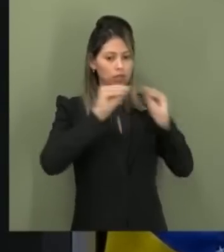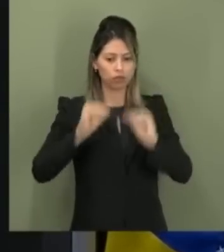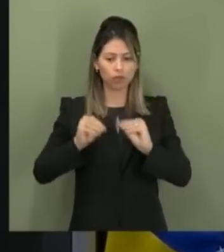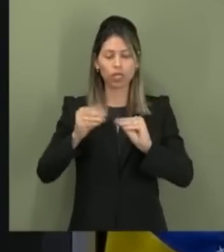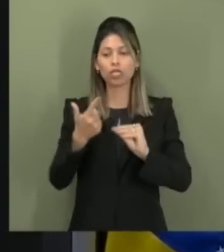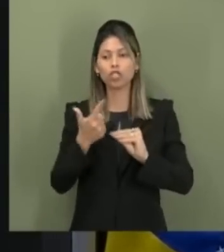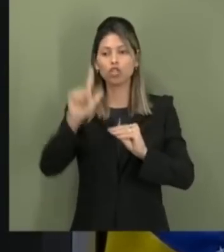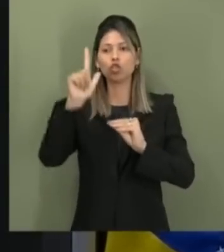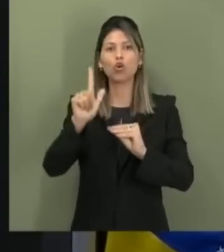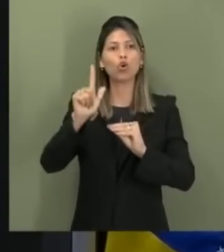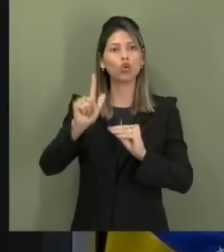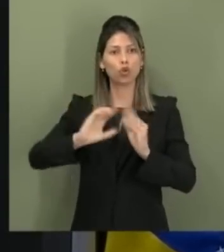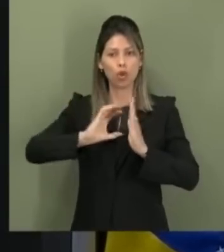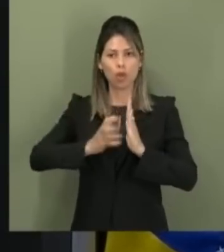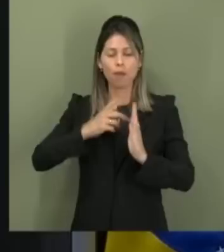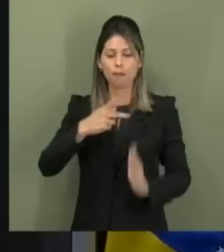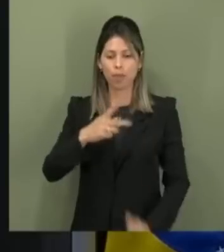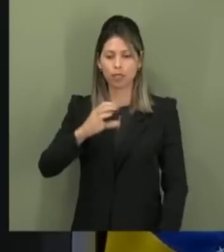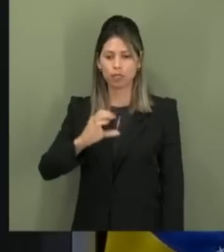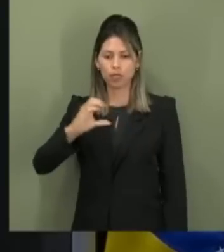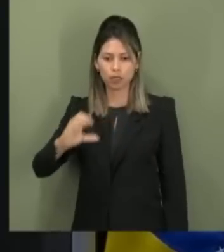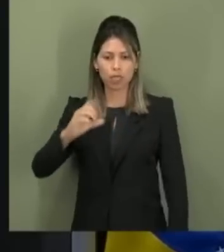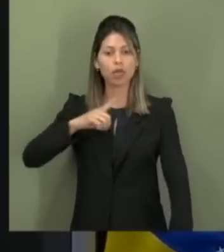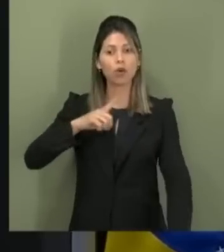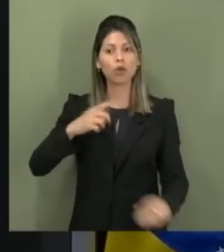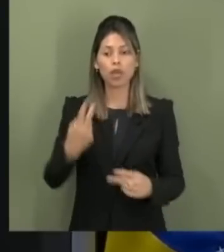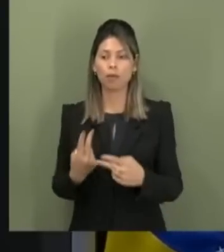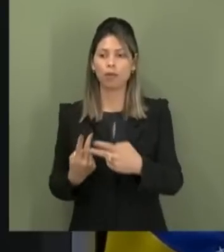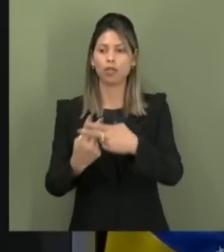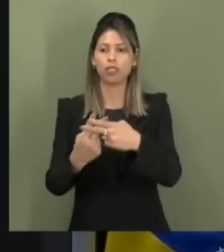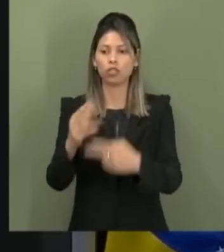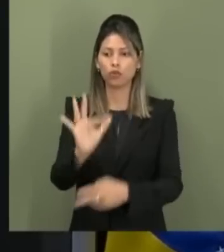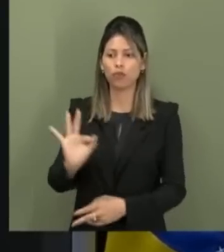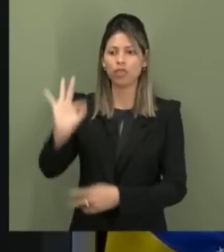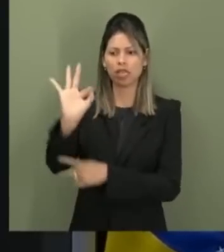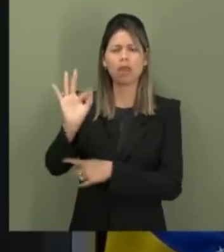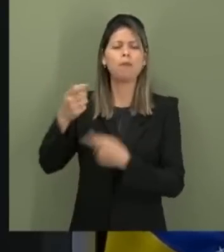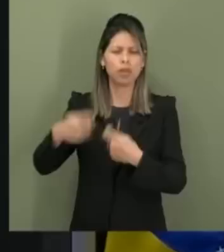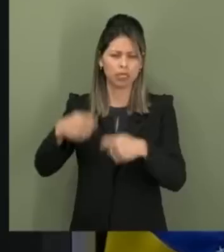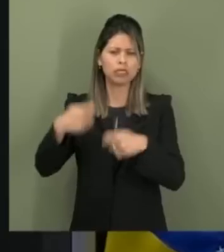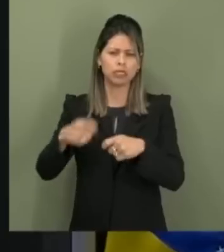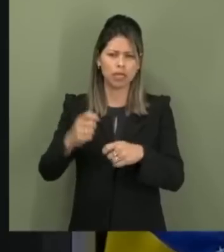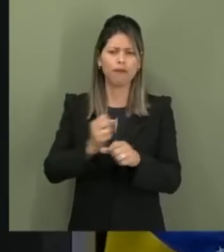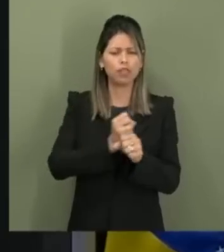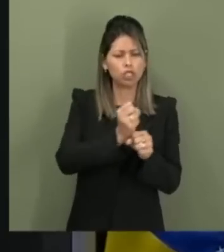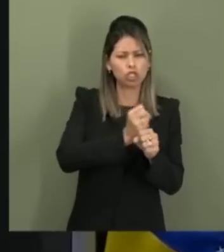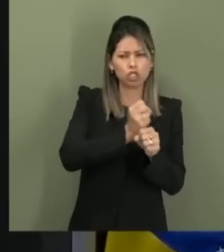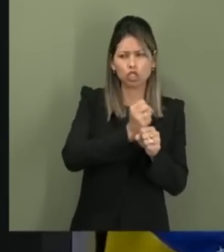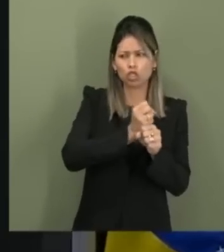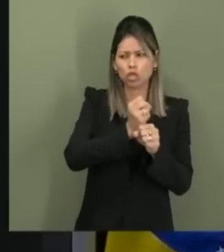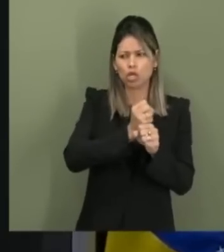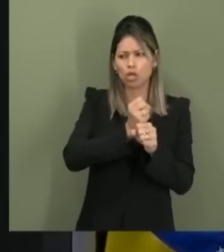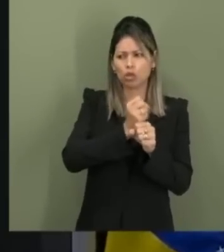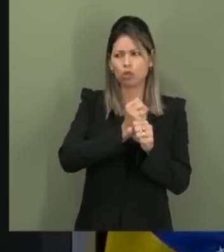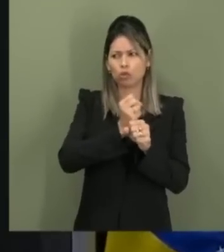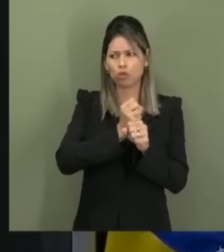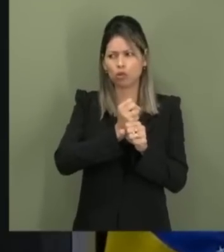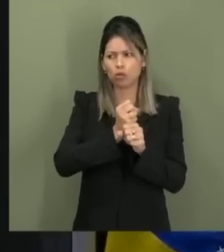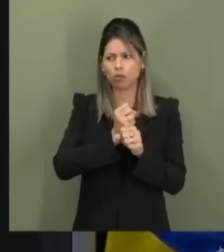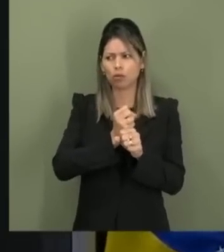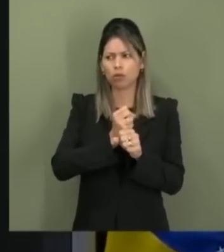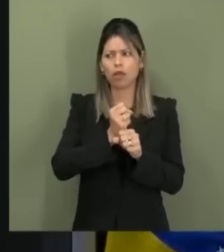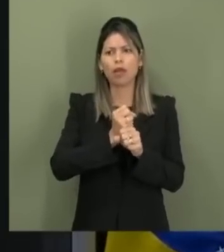federais, algo que, na verdade, devia ter sido feito lá desde 2006, quando aconteceram aqueles